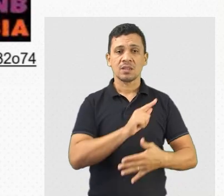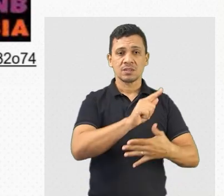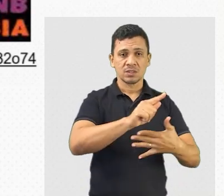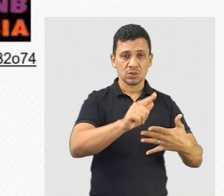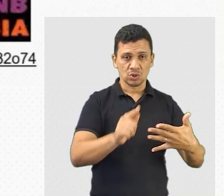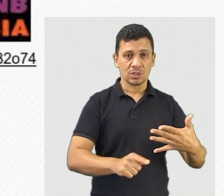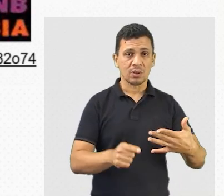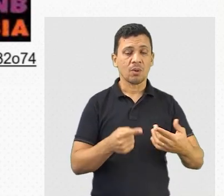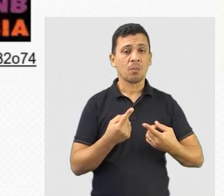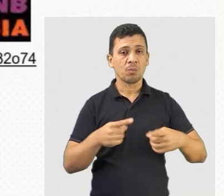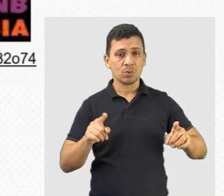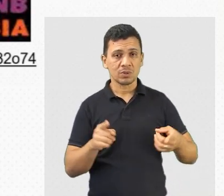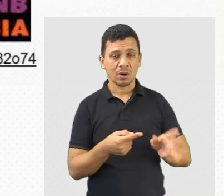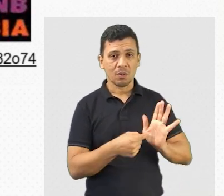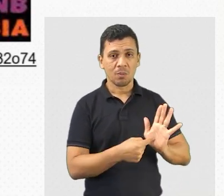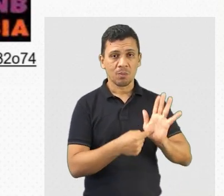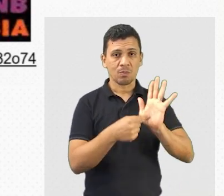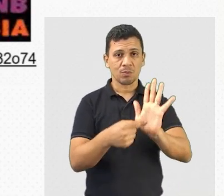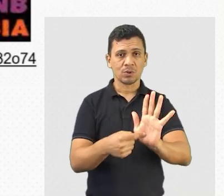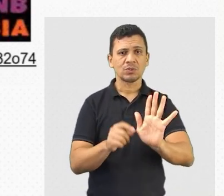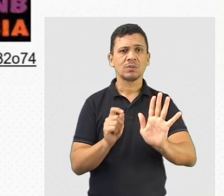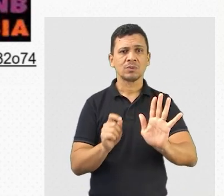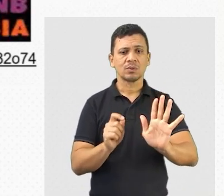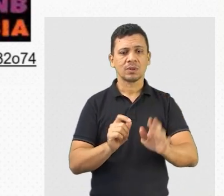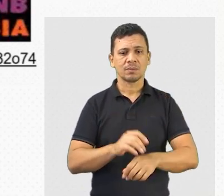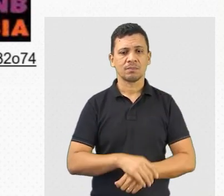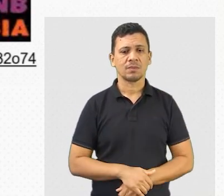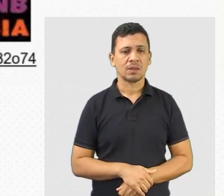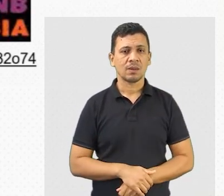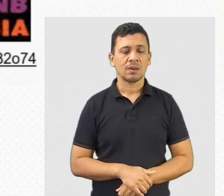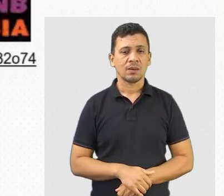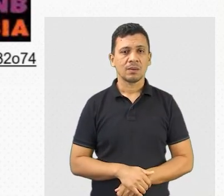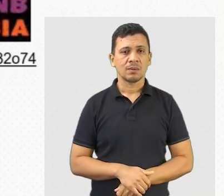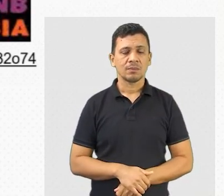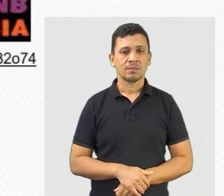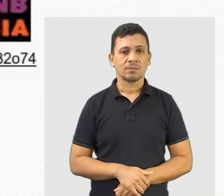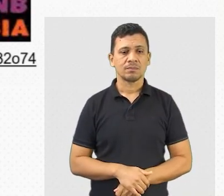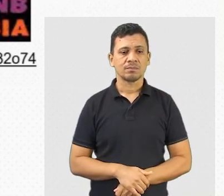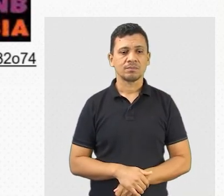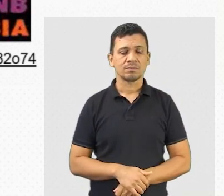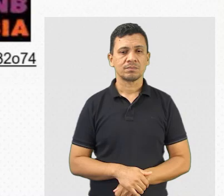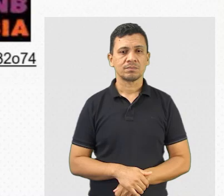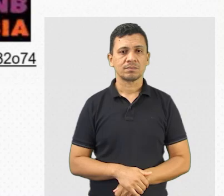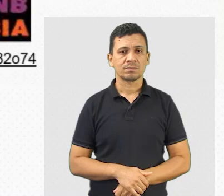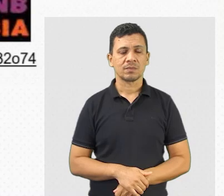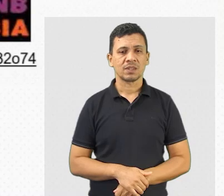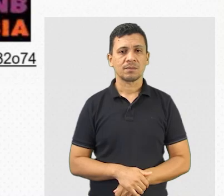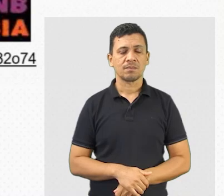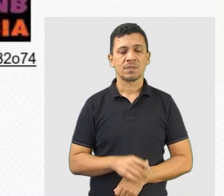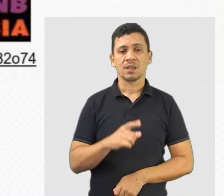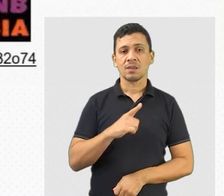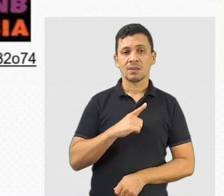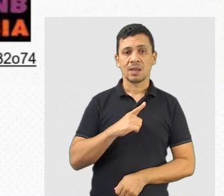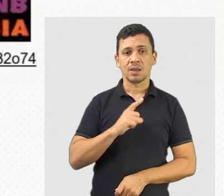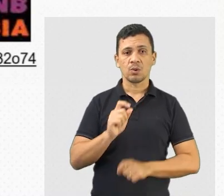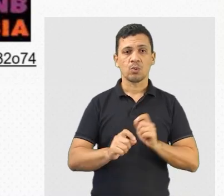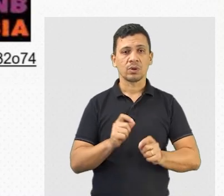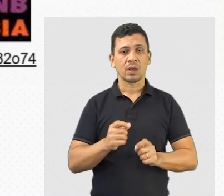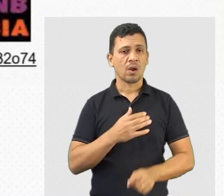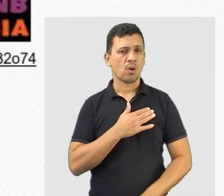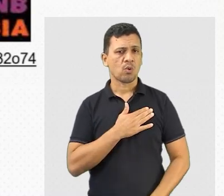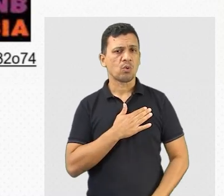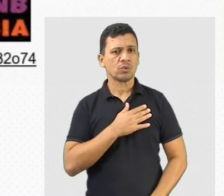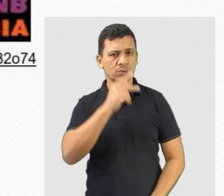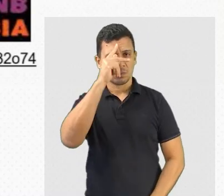eles refletem personal preferences and cultural styles. Eles trazem tanto as preferências